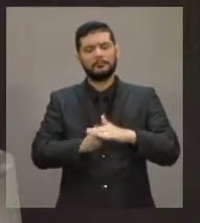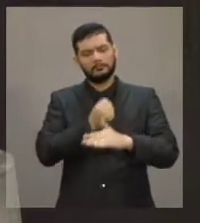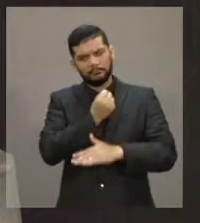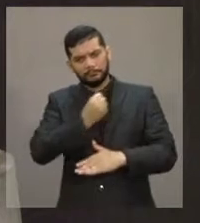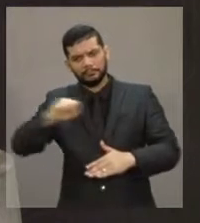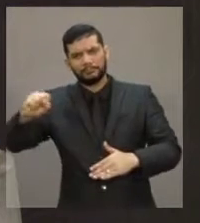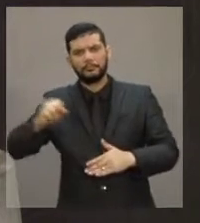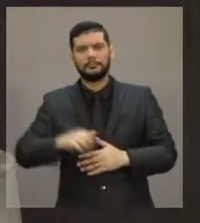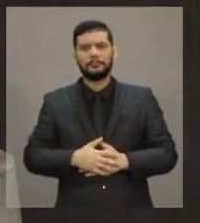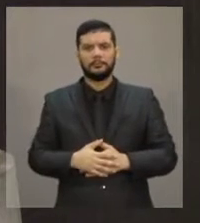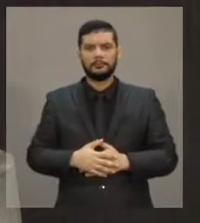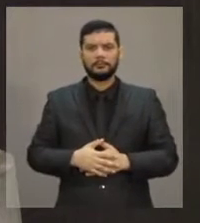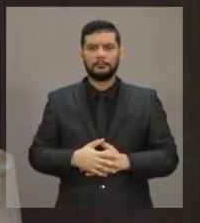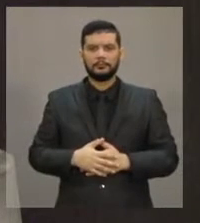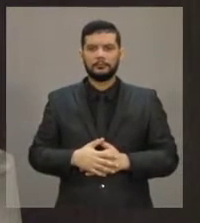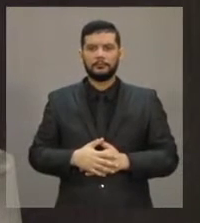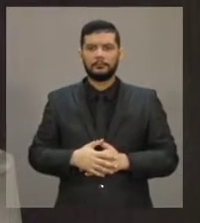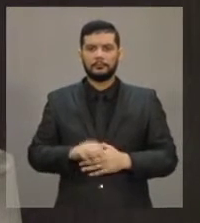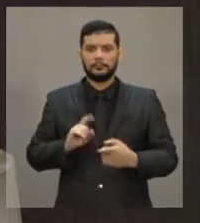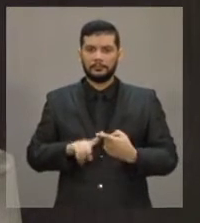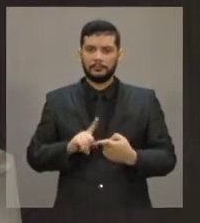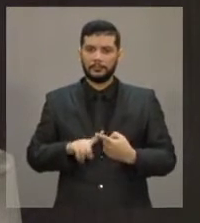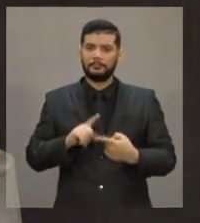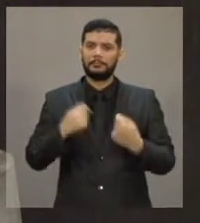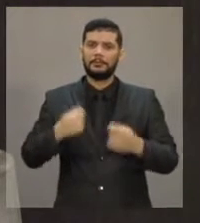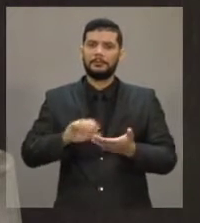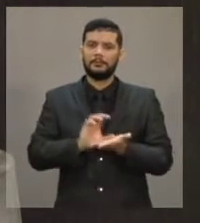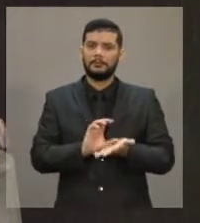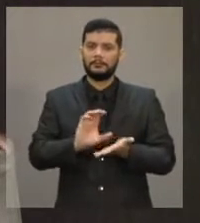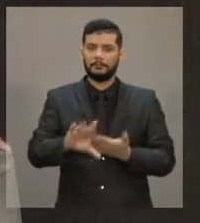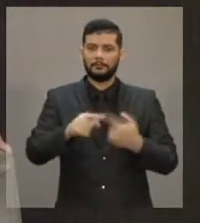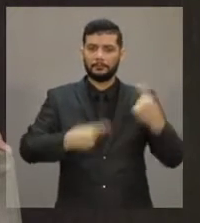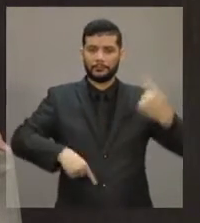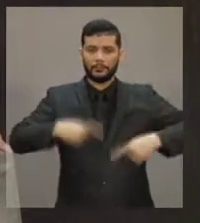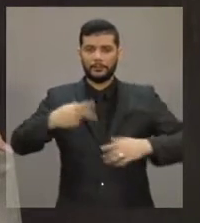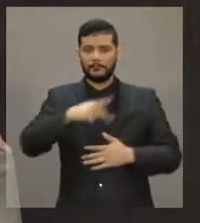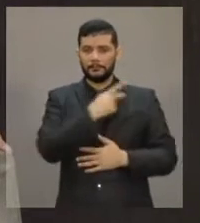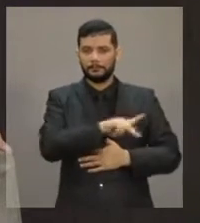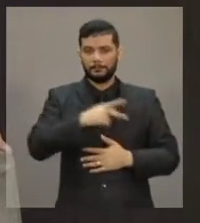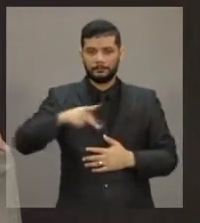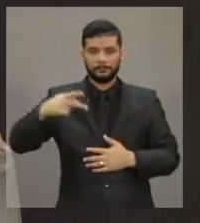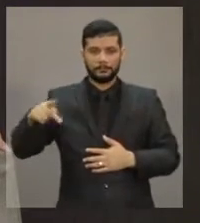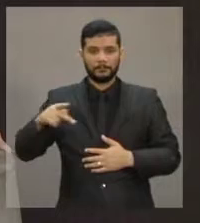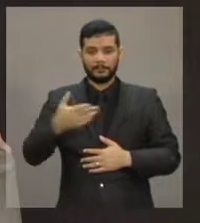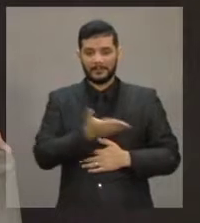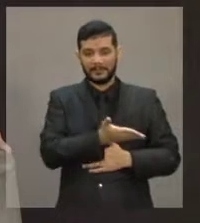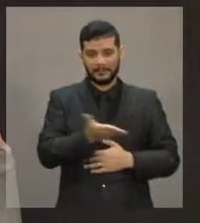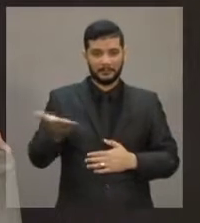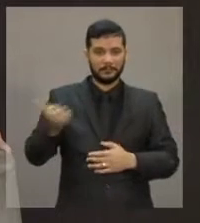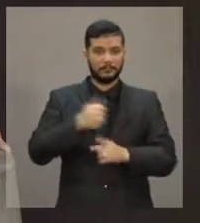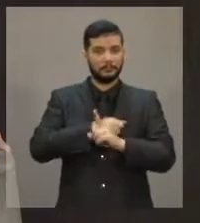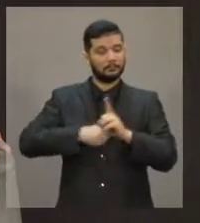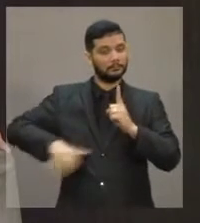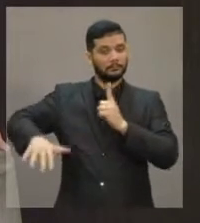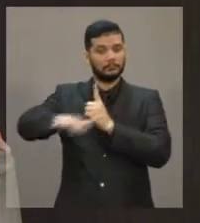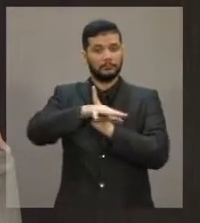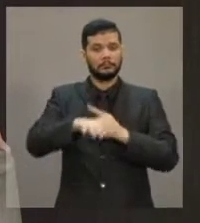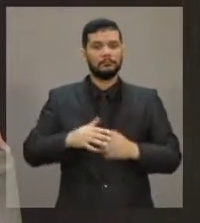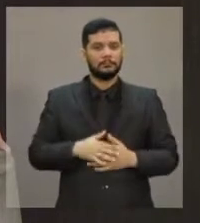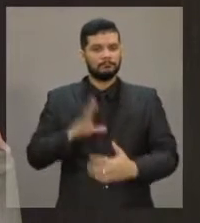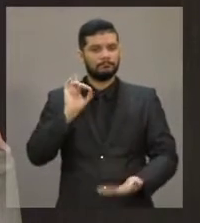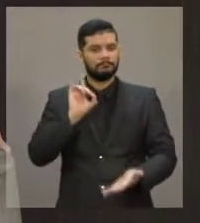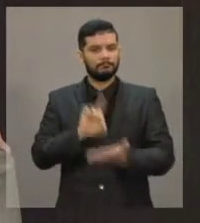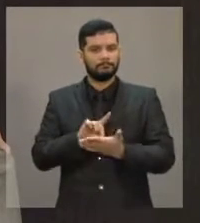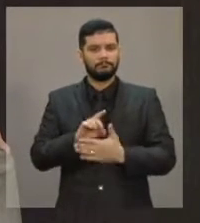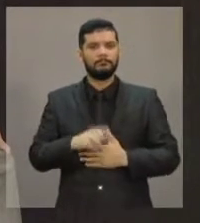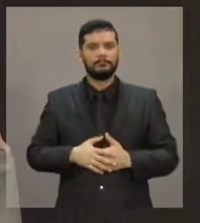adolescentes. Isso inclui, portanto, investirmos em políticas públicas para que esta sociedade, ela, de